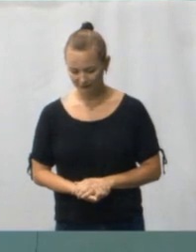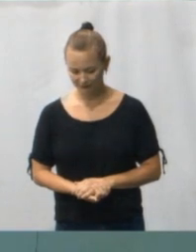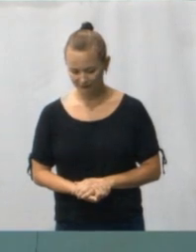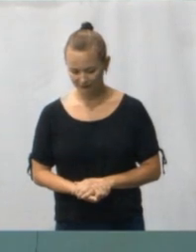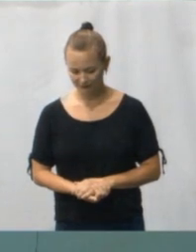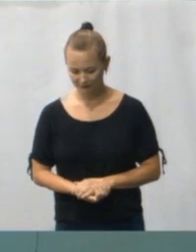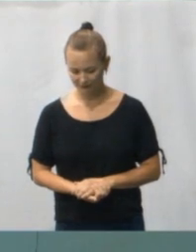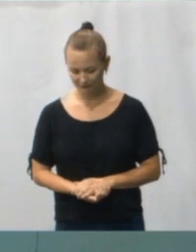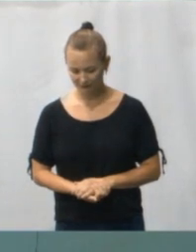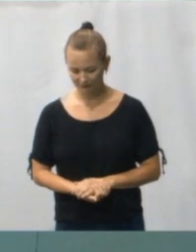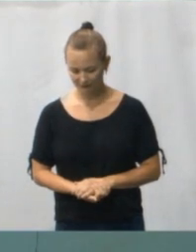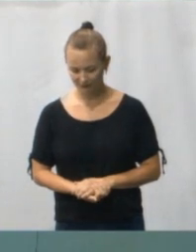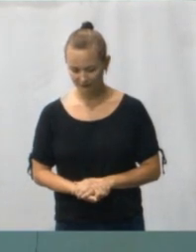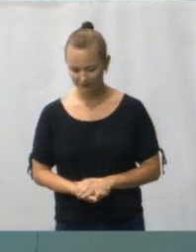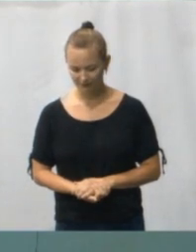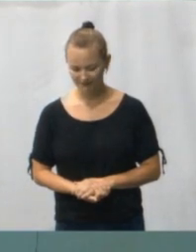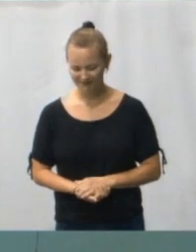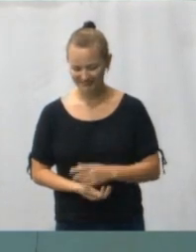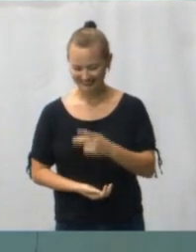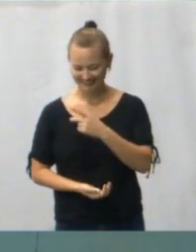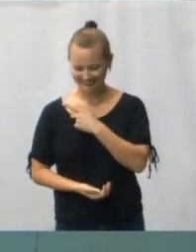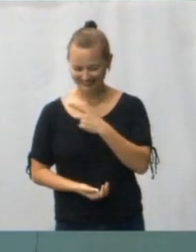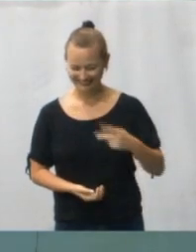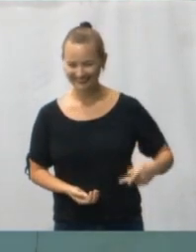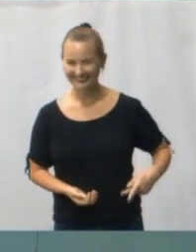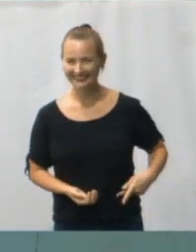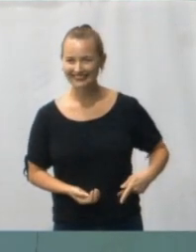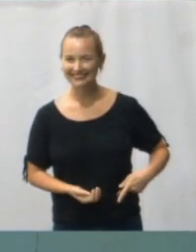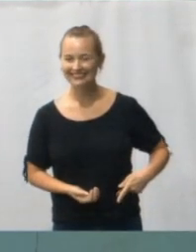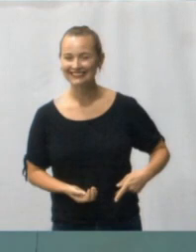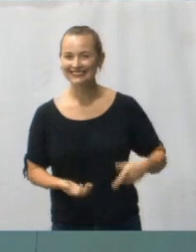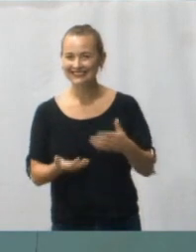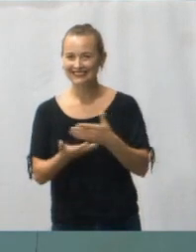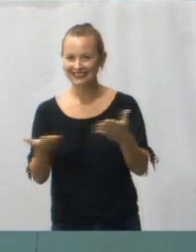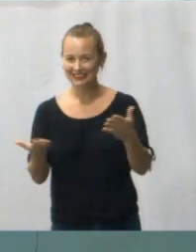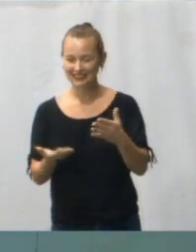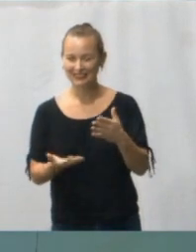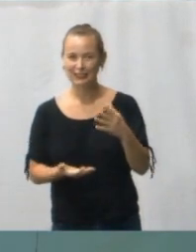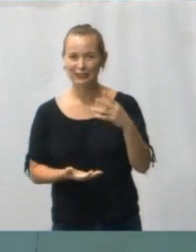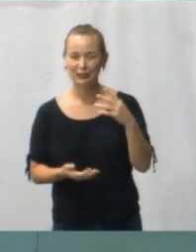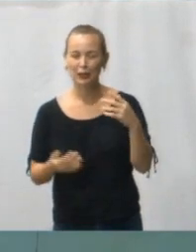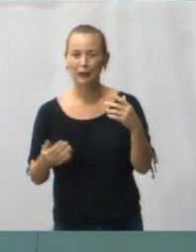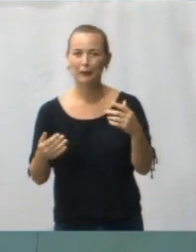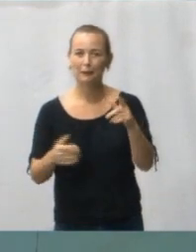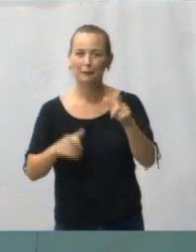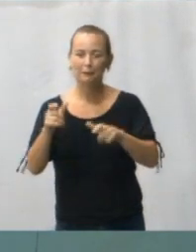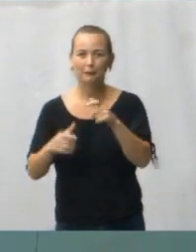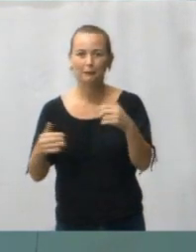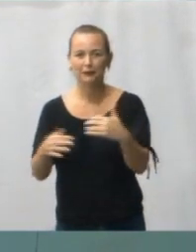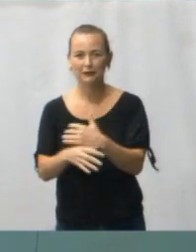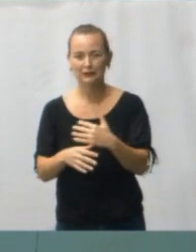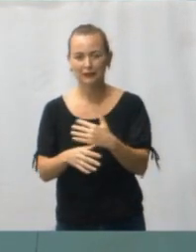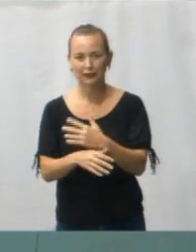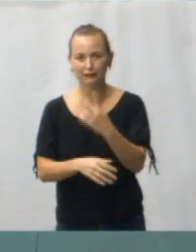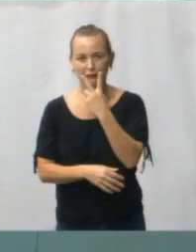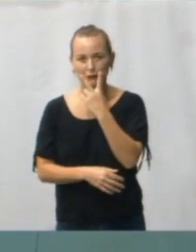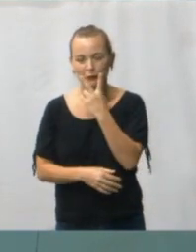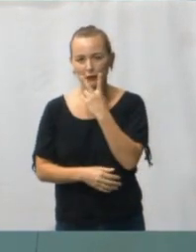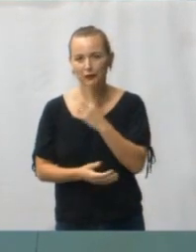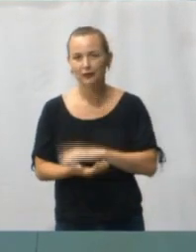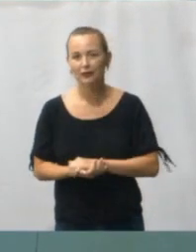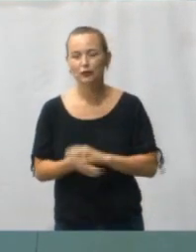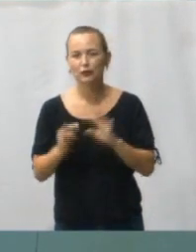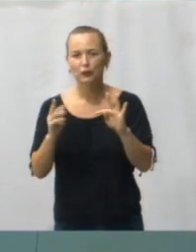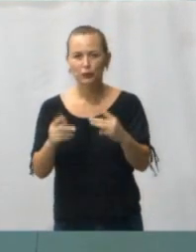Senhor presidente, nobres pares dessa casa, senhoras e senhores que nos assistem na TV, no Face, no Instagram.